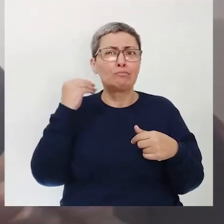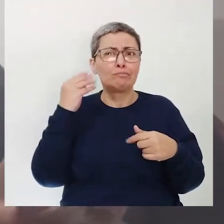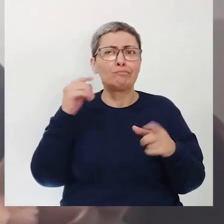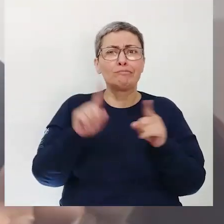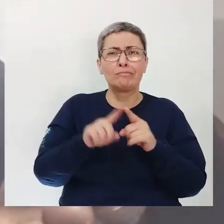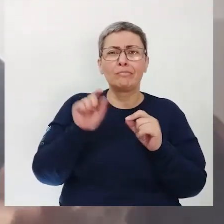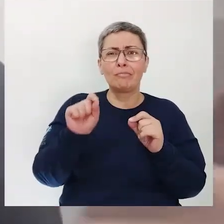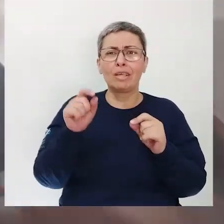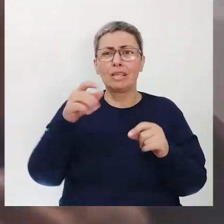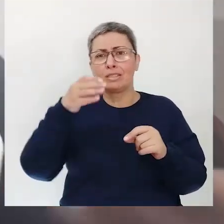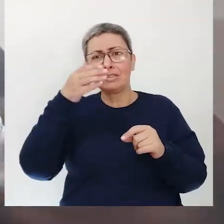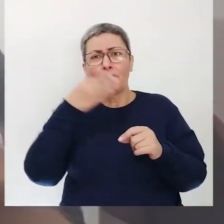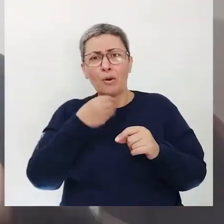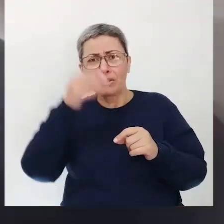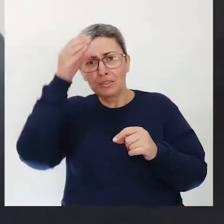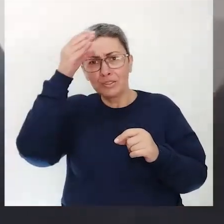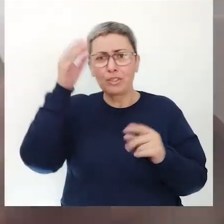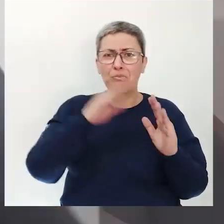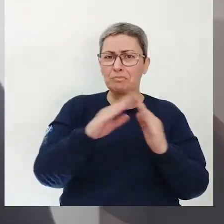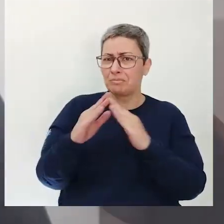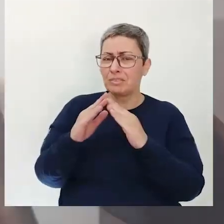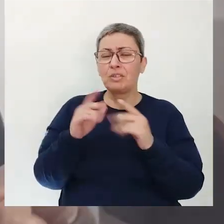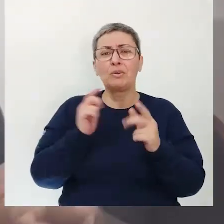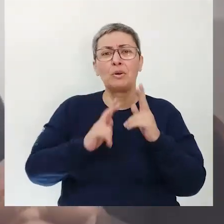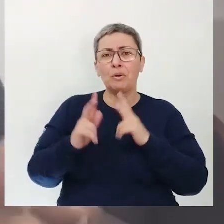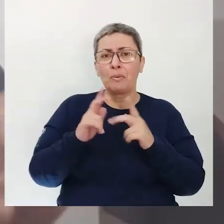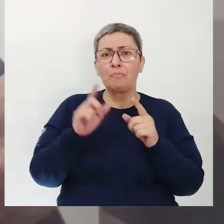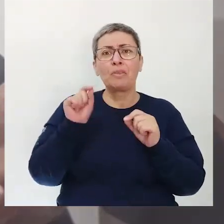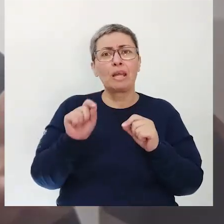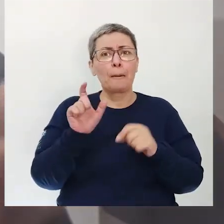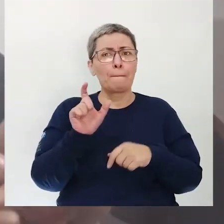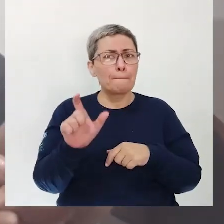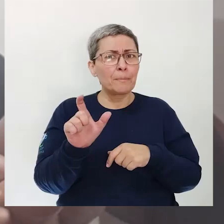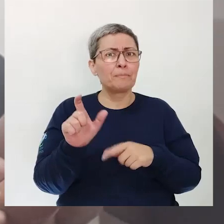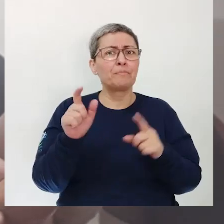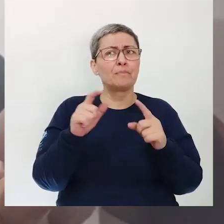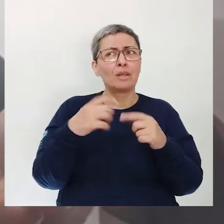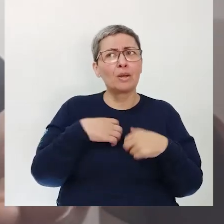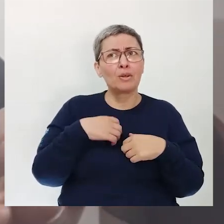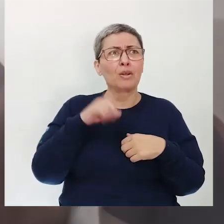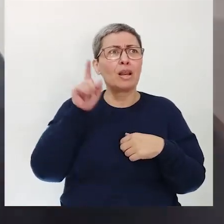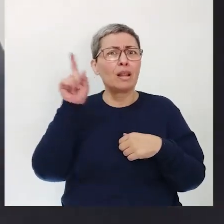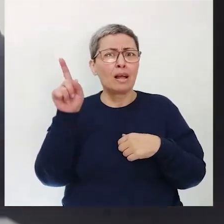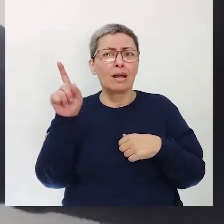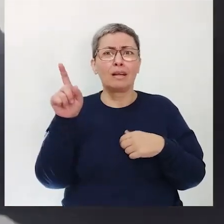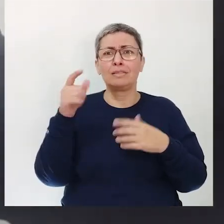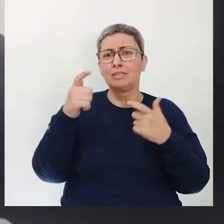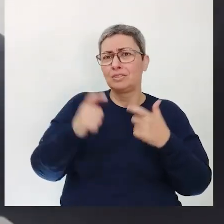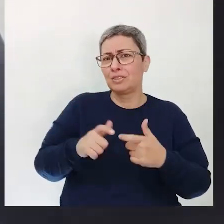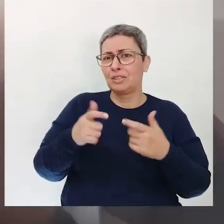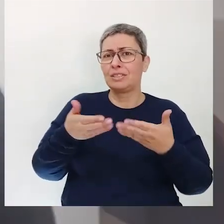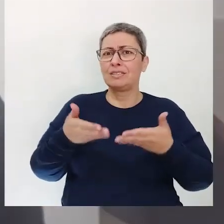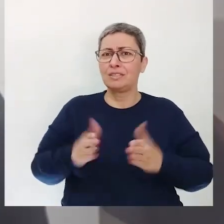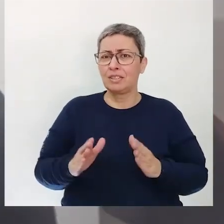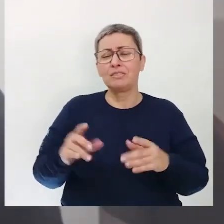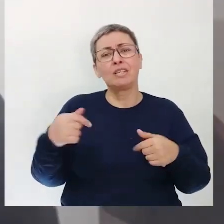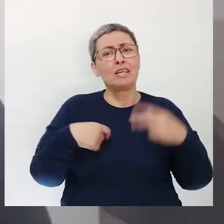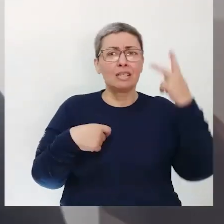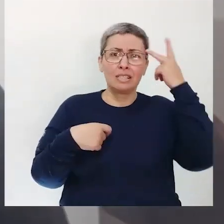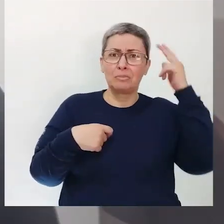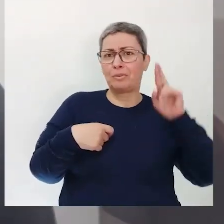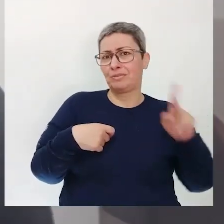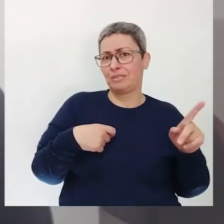ouvi falar, né, meu tio, minha tia, alguém, meu vizinho, me disse que essa palavra é desse jeito lá no lugar de origem dele. E